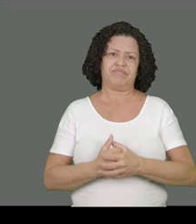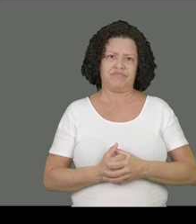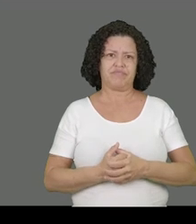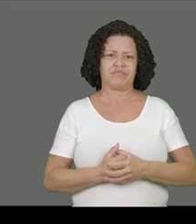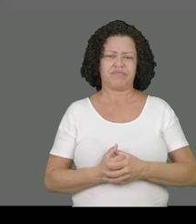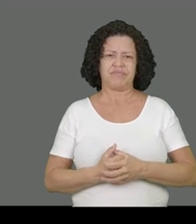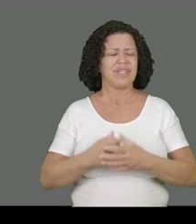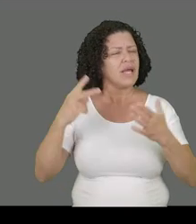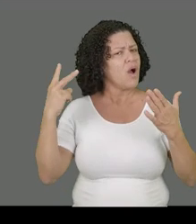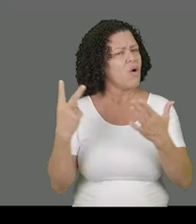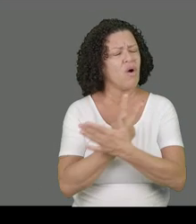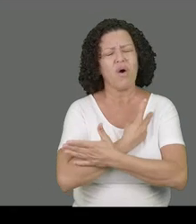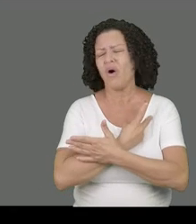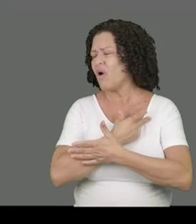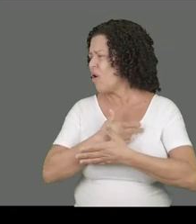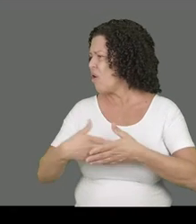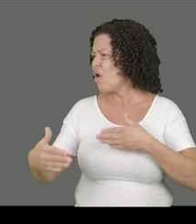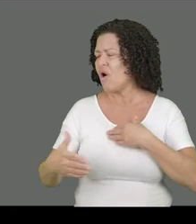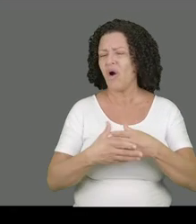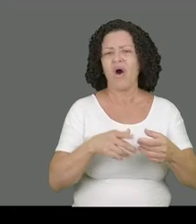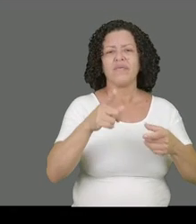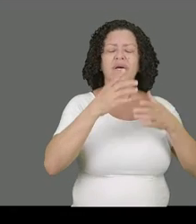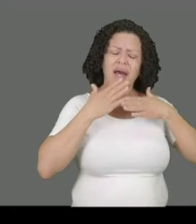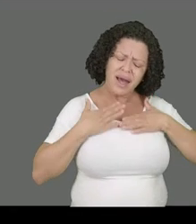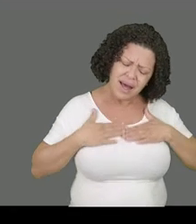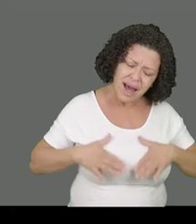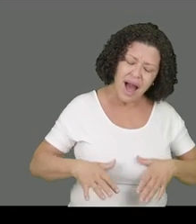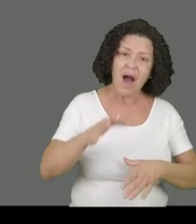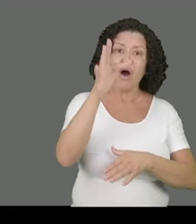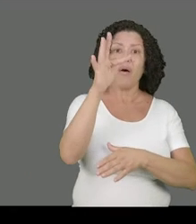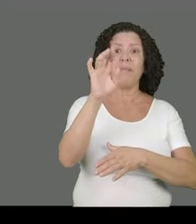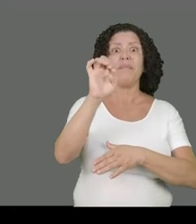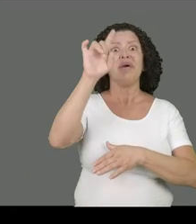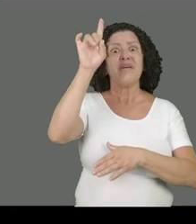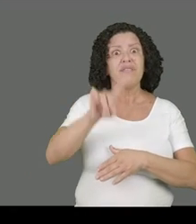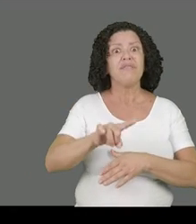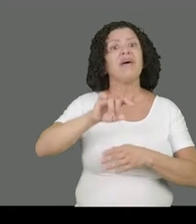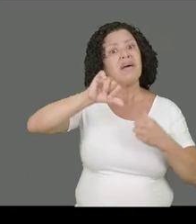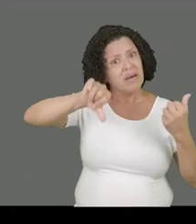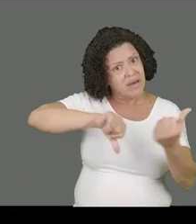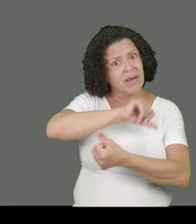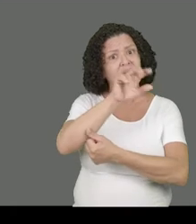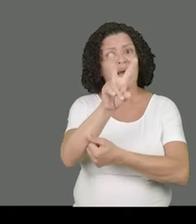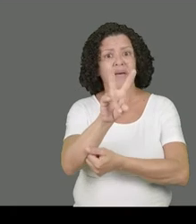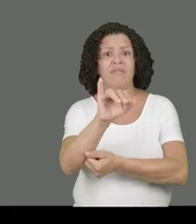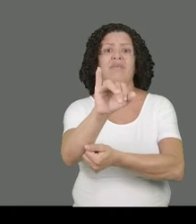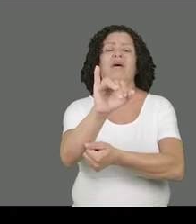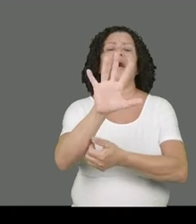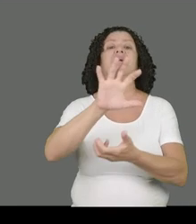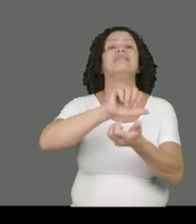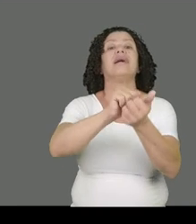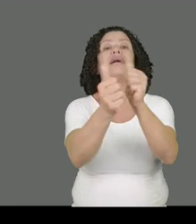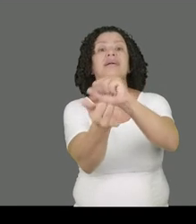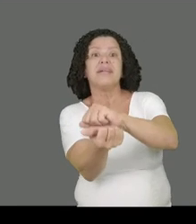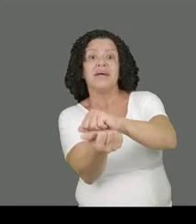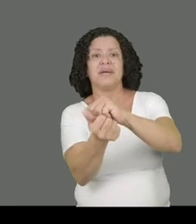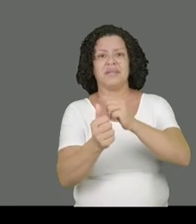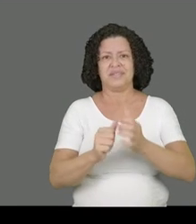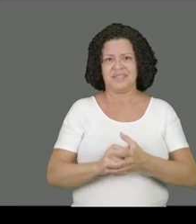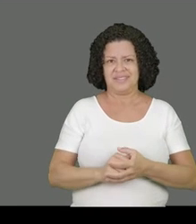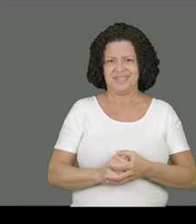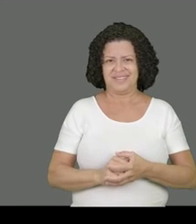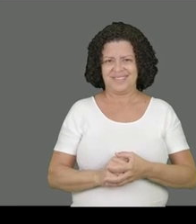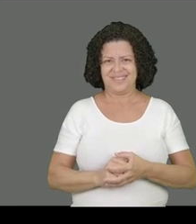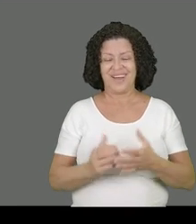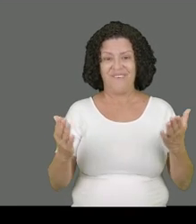desenvolver. Aconteça o que acontecer, nós temos calma e fé, porque as coisas se modificam, elas se